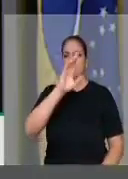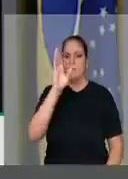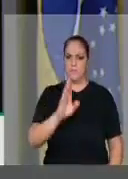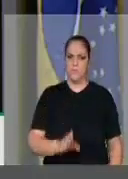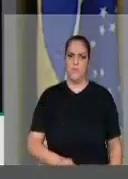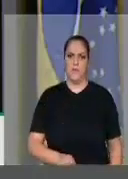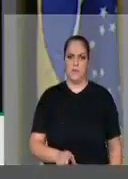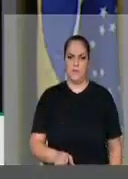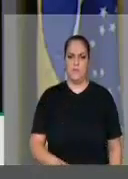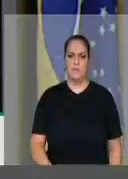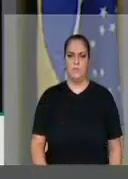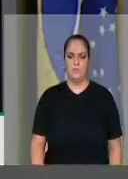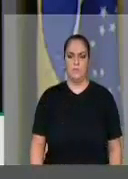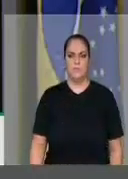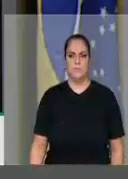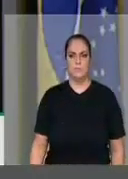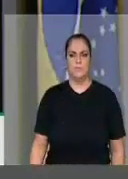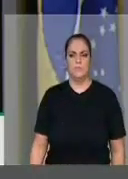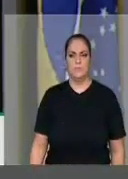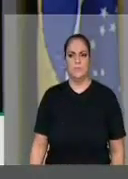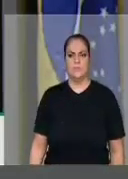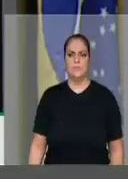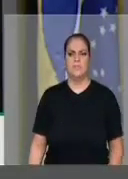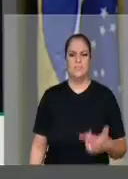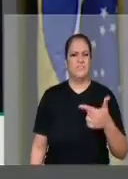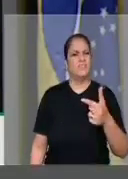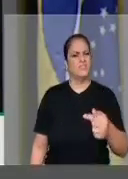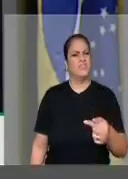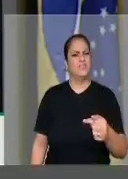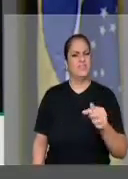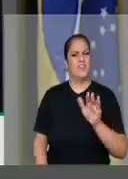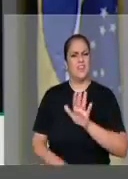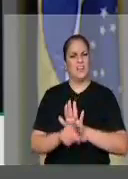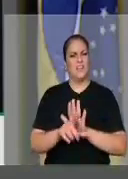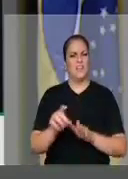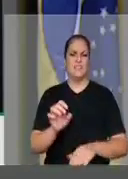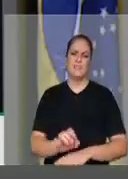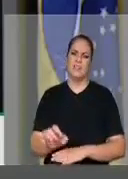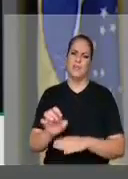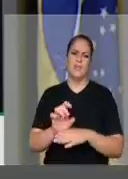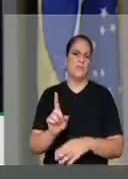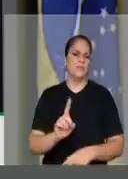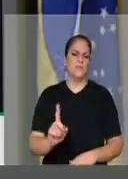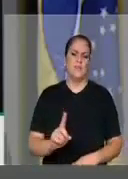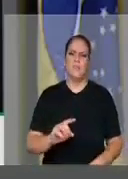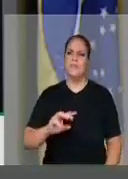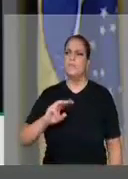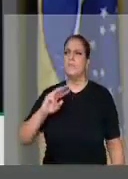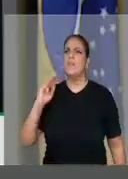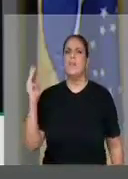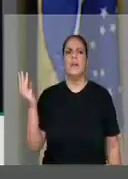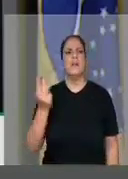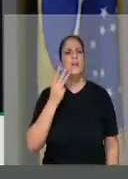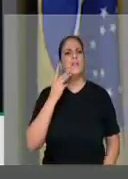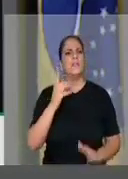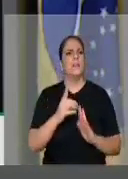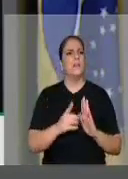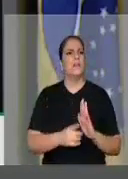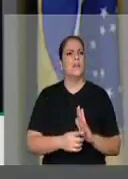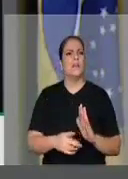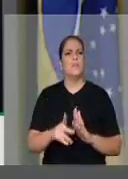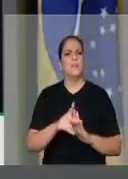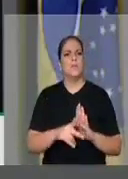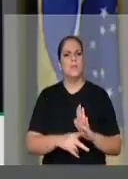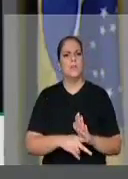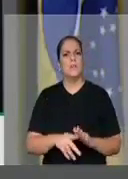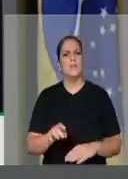nacional e não teremos 27 legislações estaduais, milhares de decretos e portarias estaduais